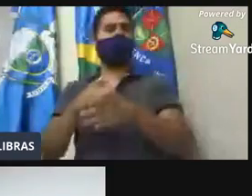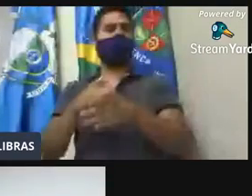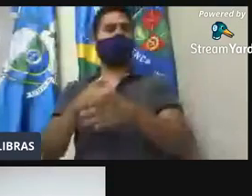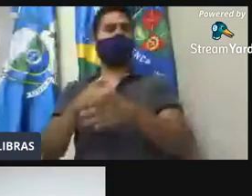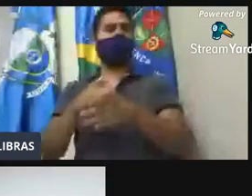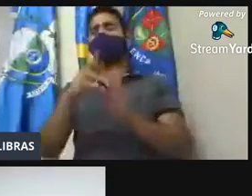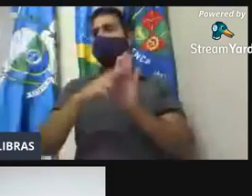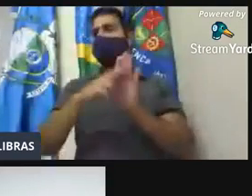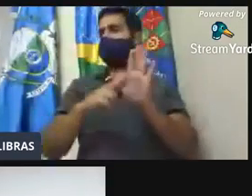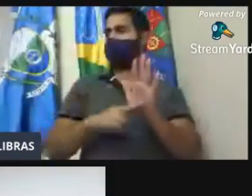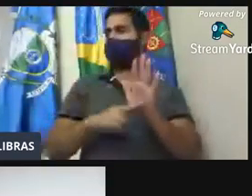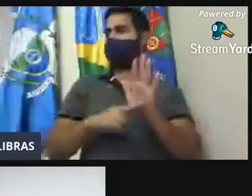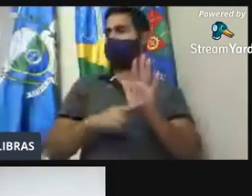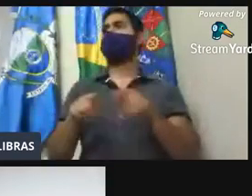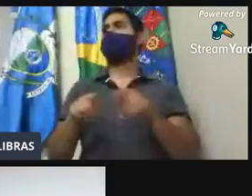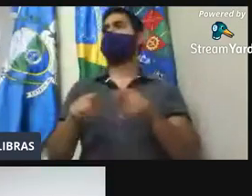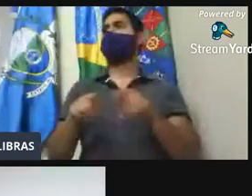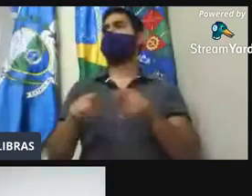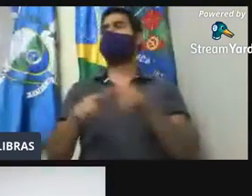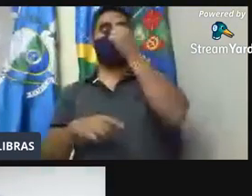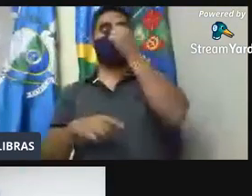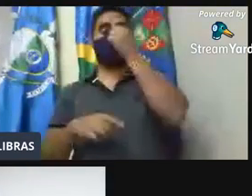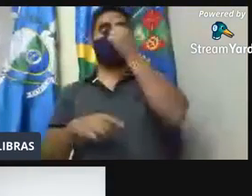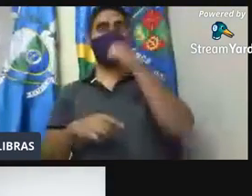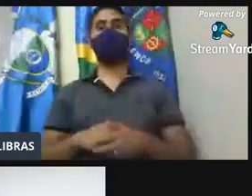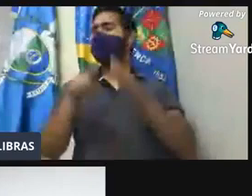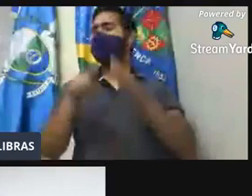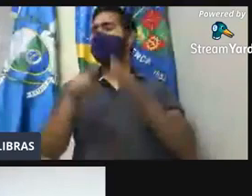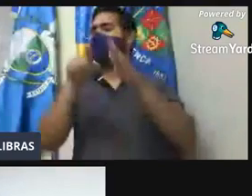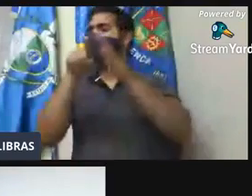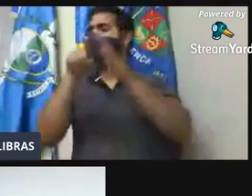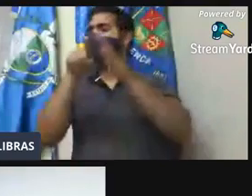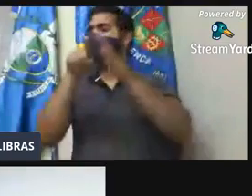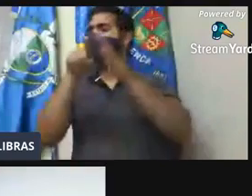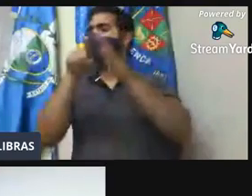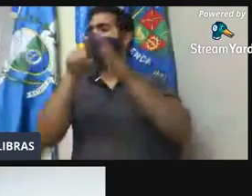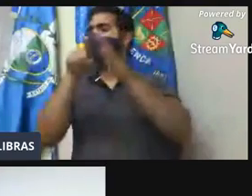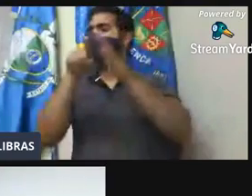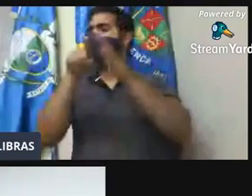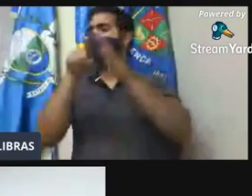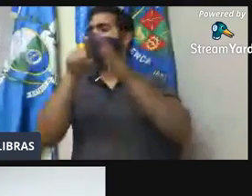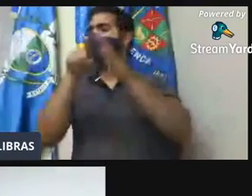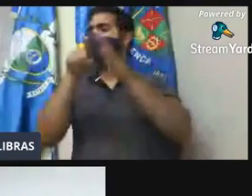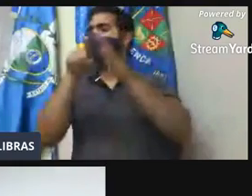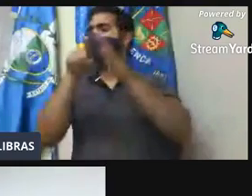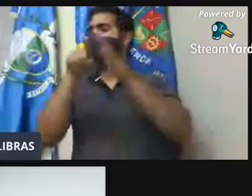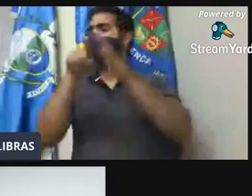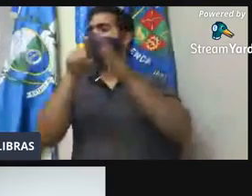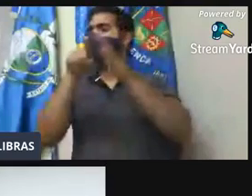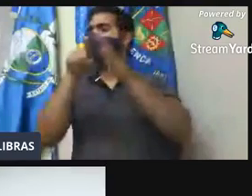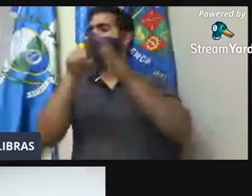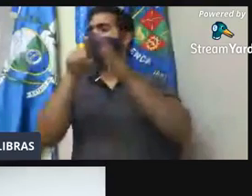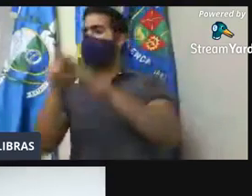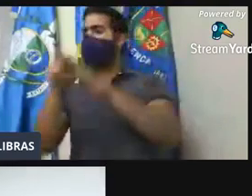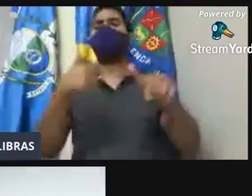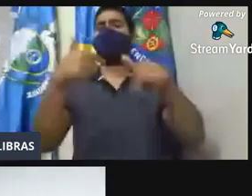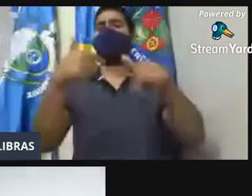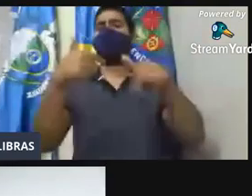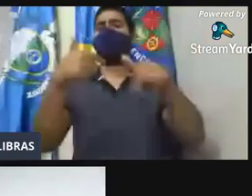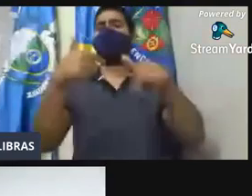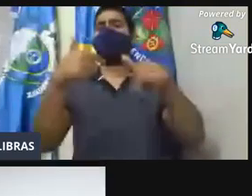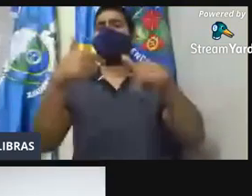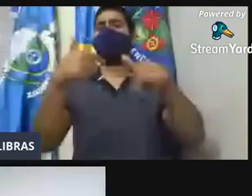profissionais de escritórios contábeis, desenvolvimento profissional da categoria, a fiscalização do exercício da profissão. Pelo trabalho, o Conselho já